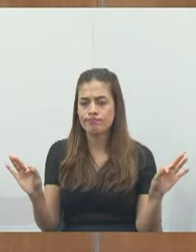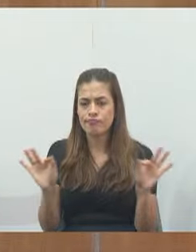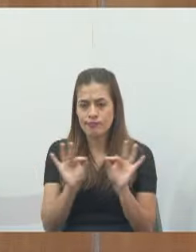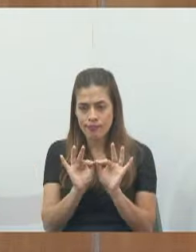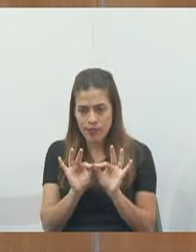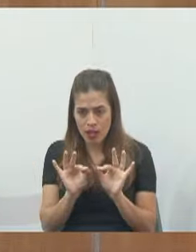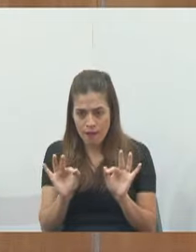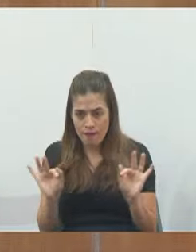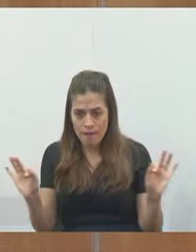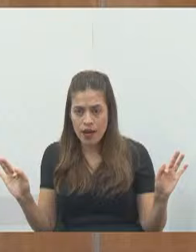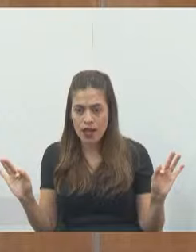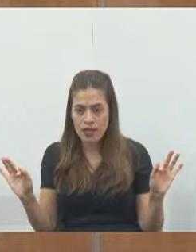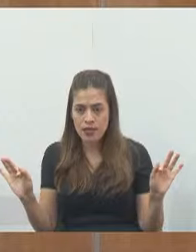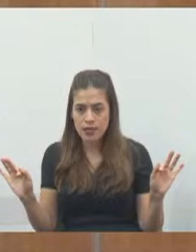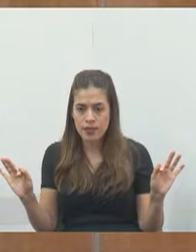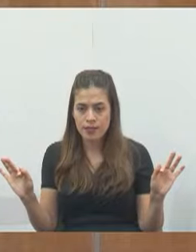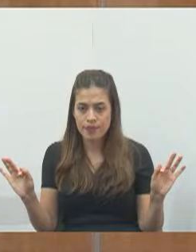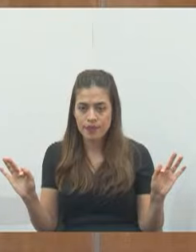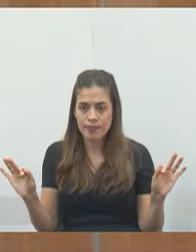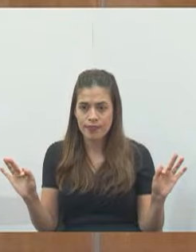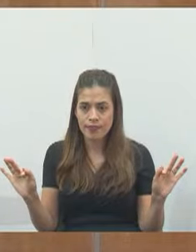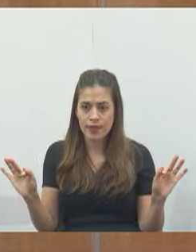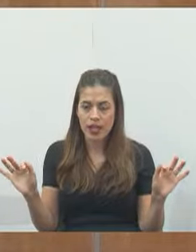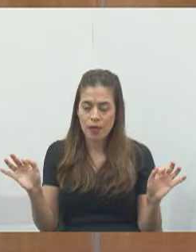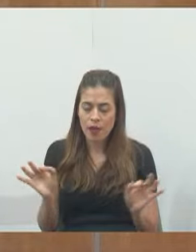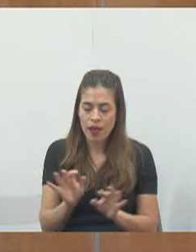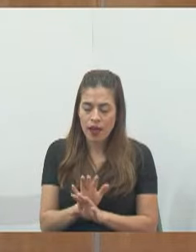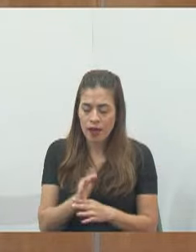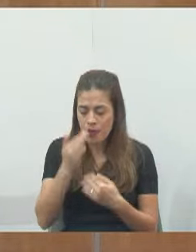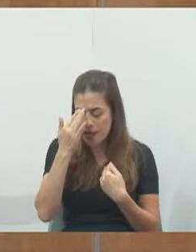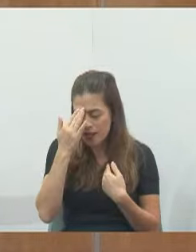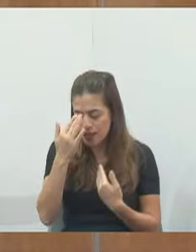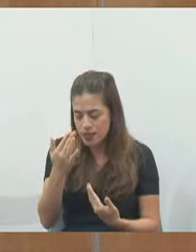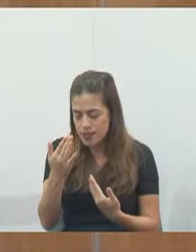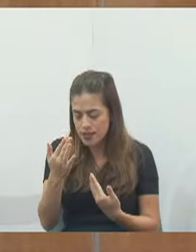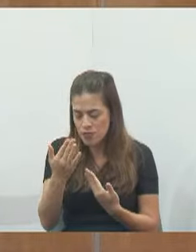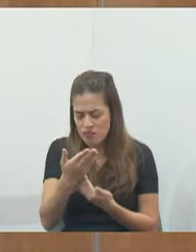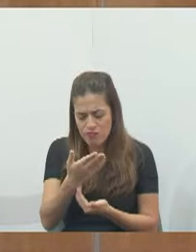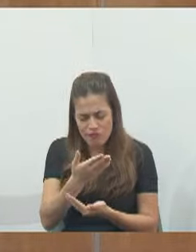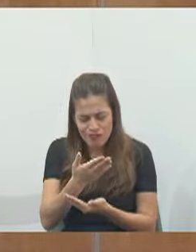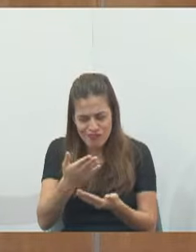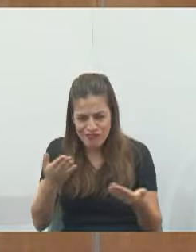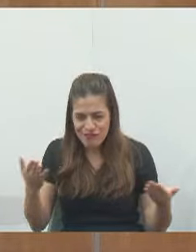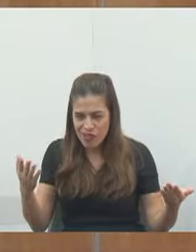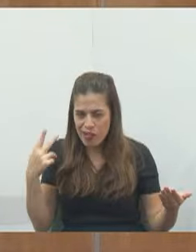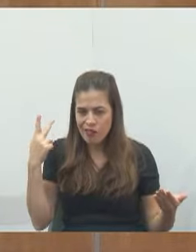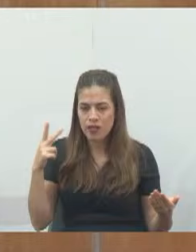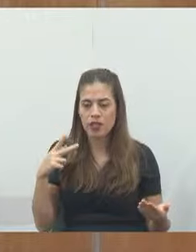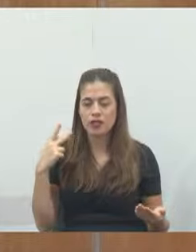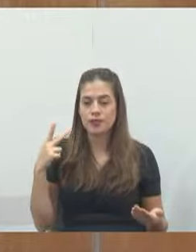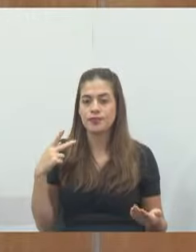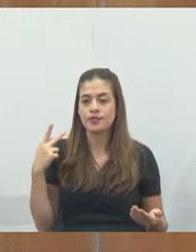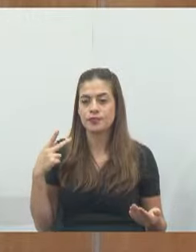dessa frase eu me despeço agradecendo imensamente vocês, nobres vereadores.